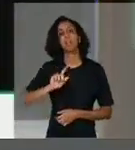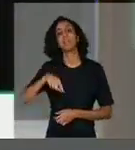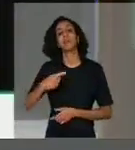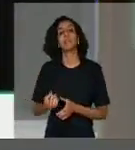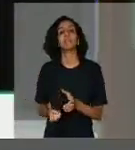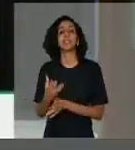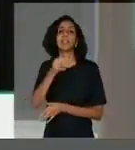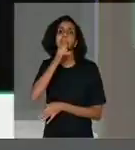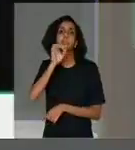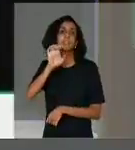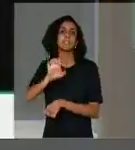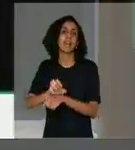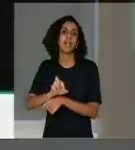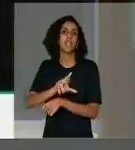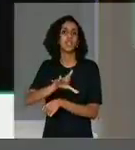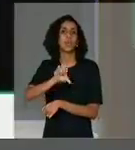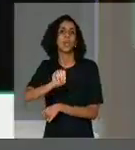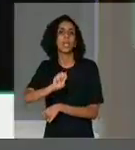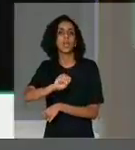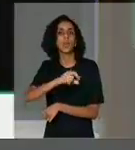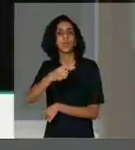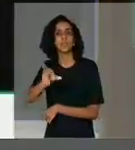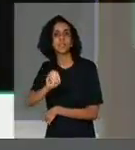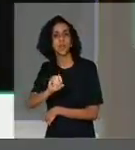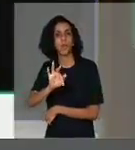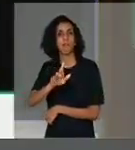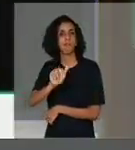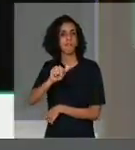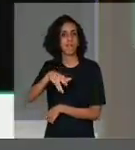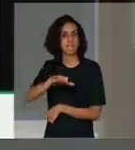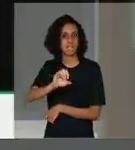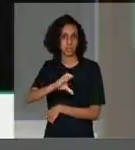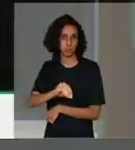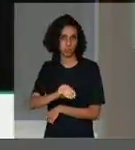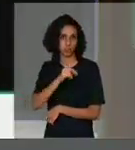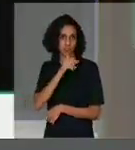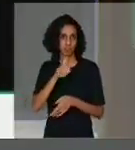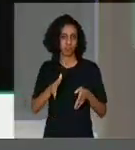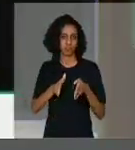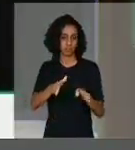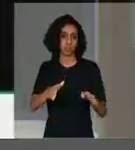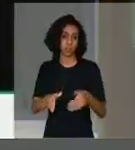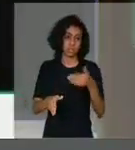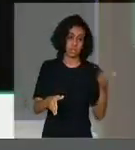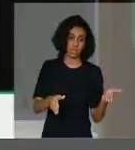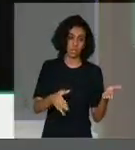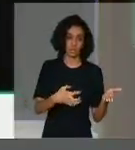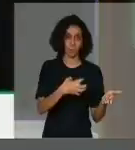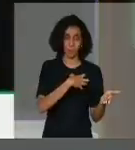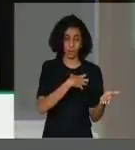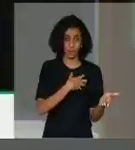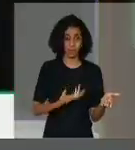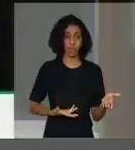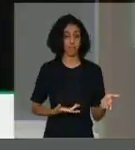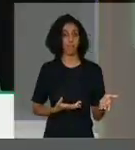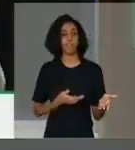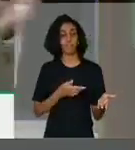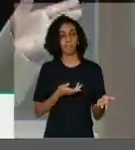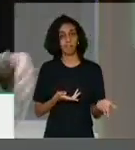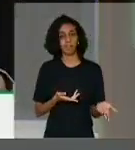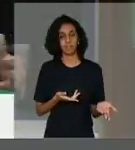Francisco. A parte esquerda do Rio São Francisco, no estado da Bahia, que ficou